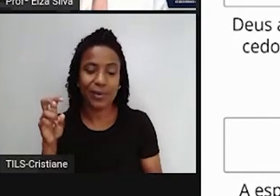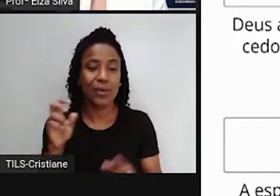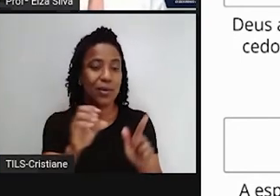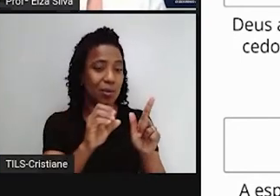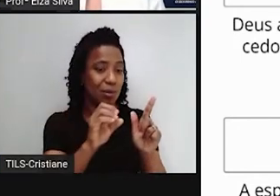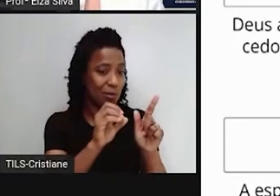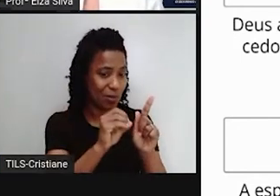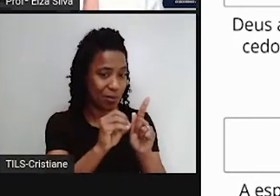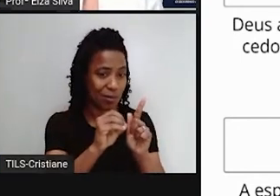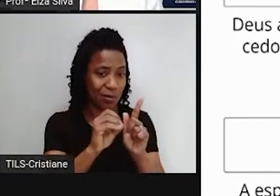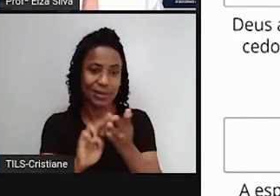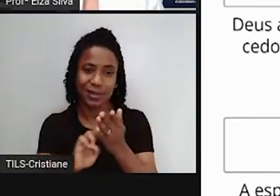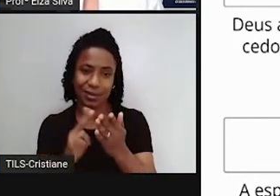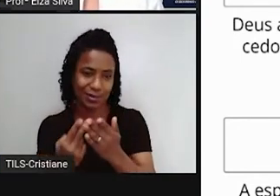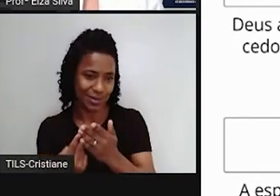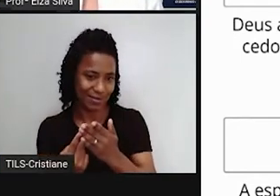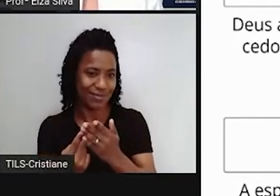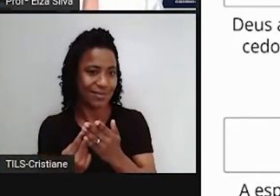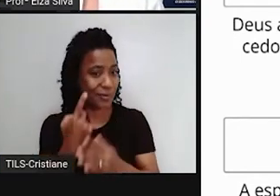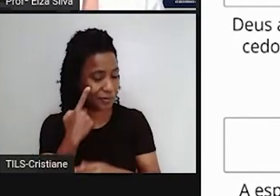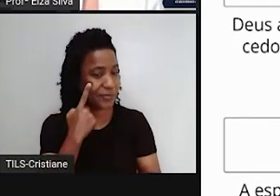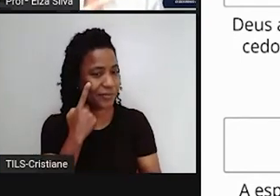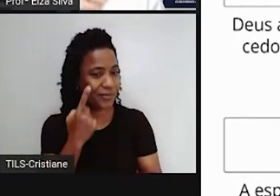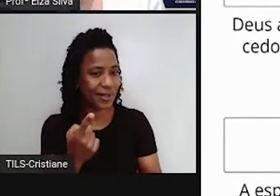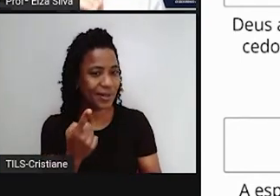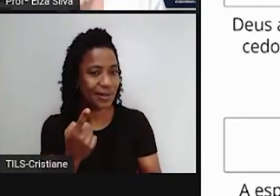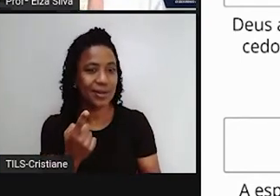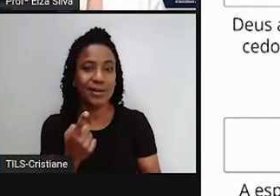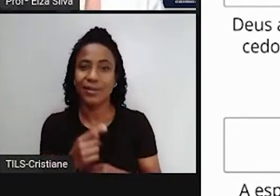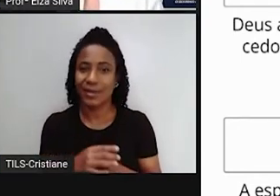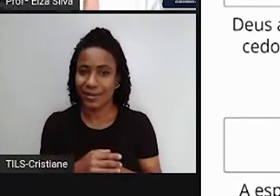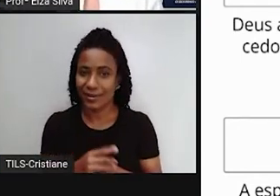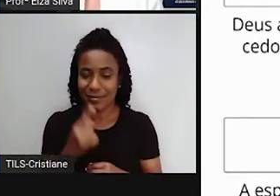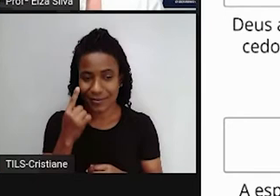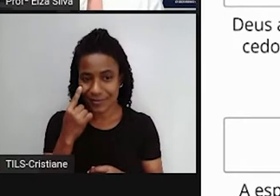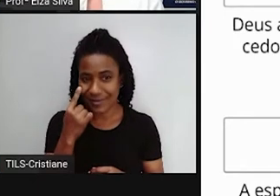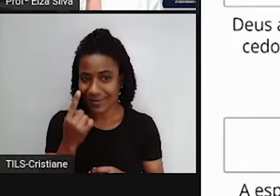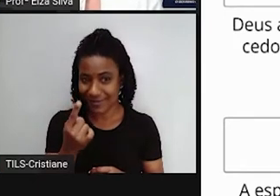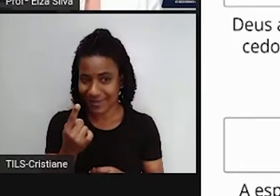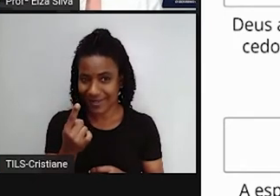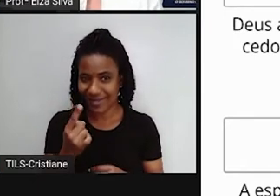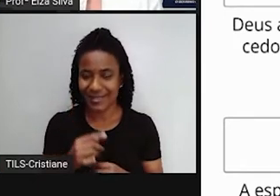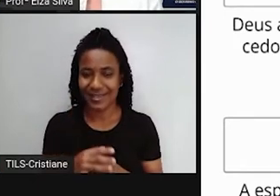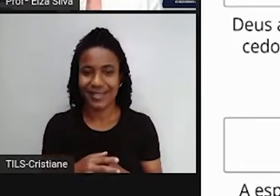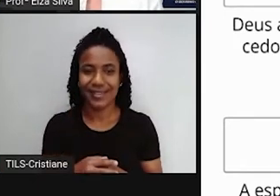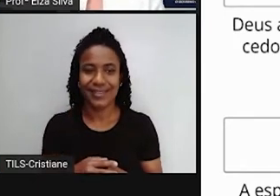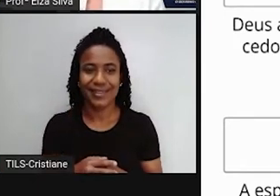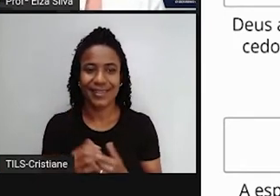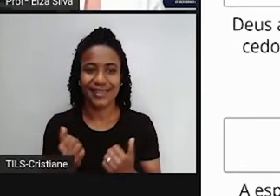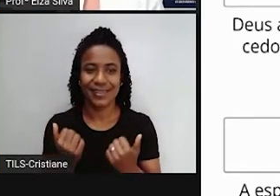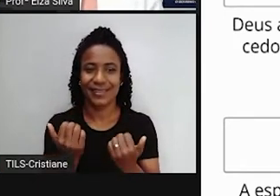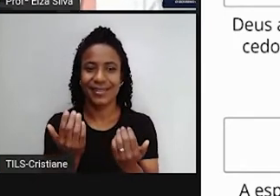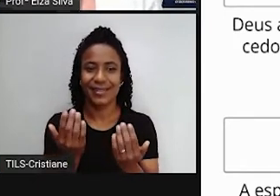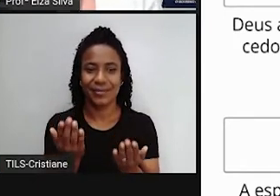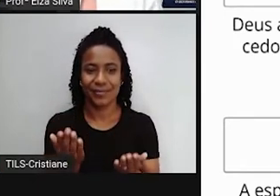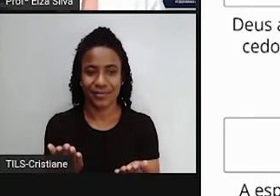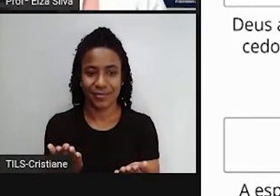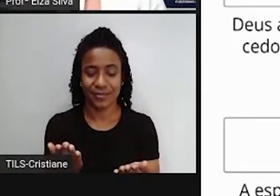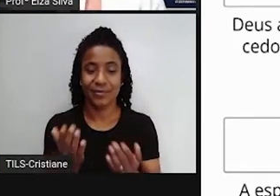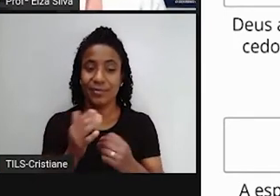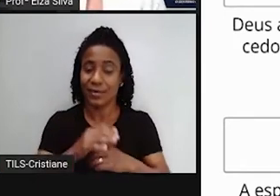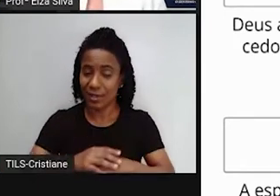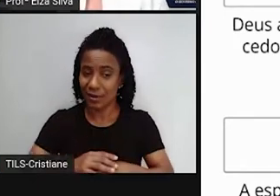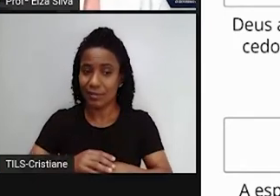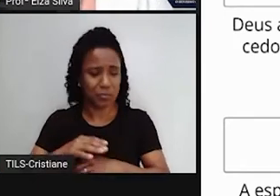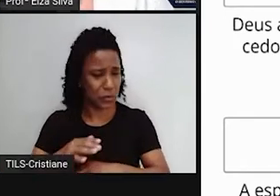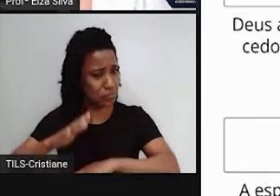tradução será totalmente diferente. Então vejam, better to ask the way than go astray. Ele está dizendo aqui, quem